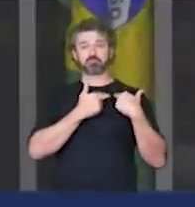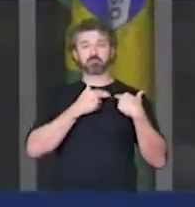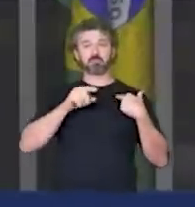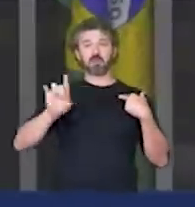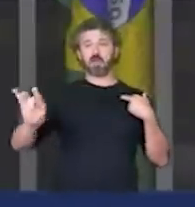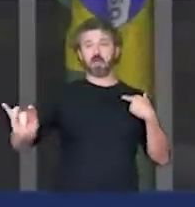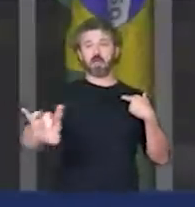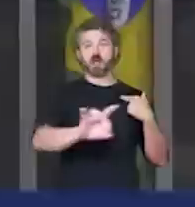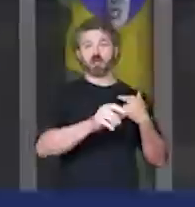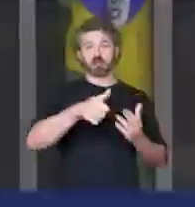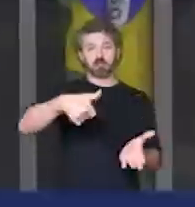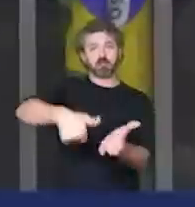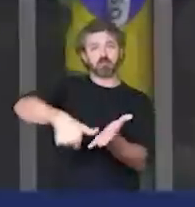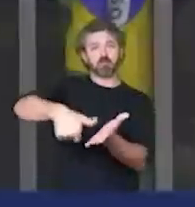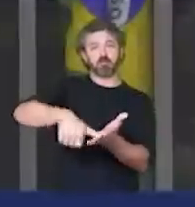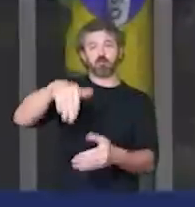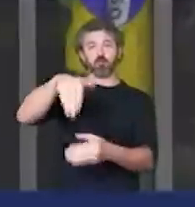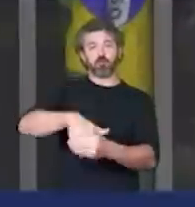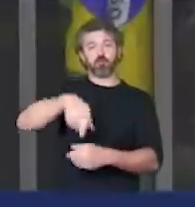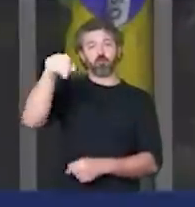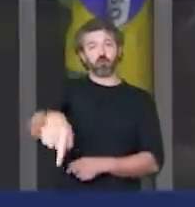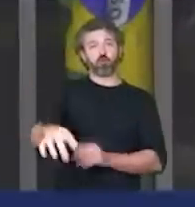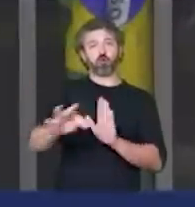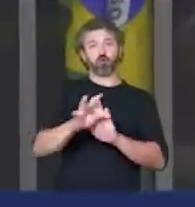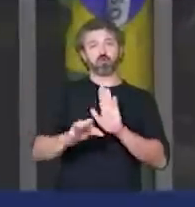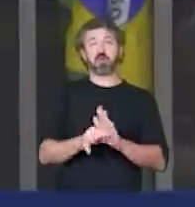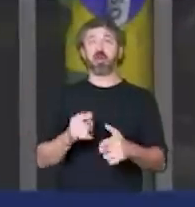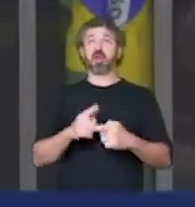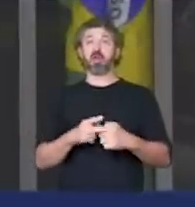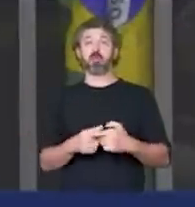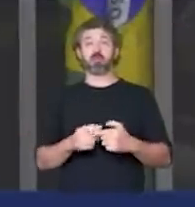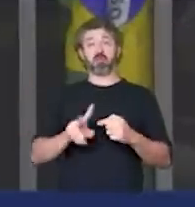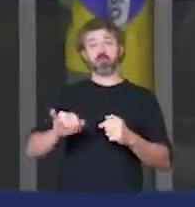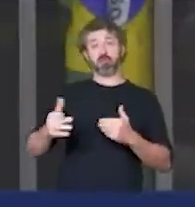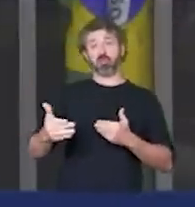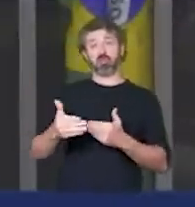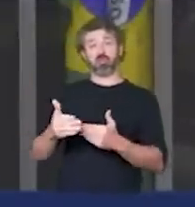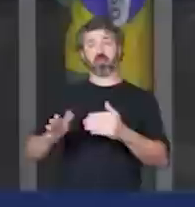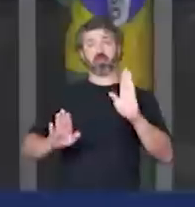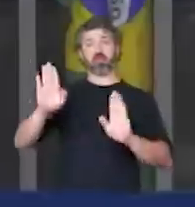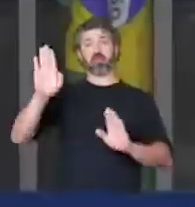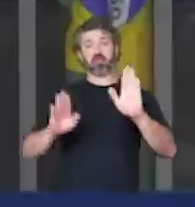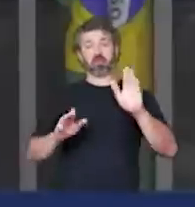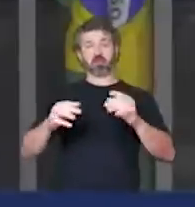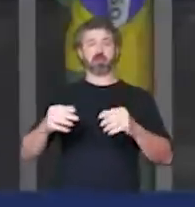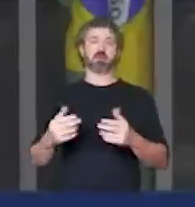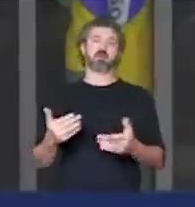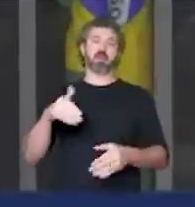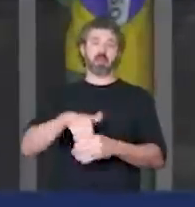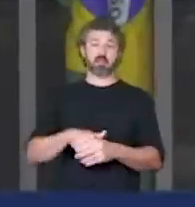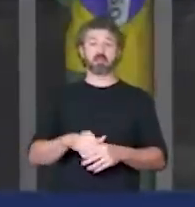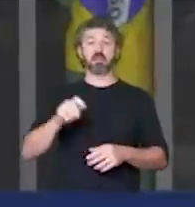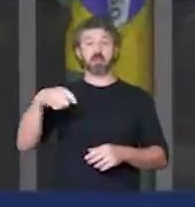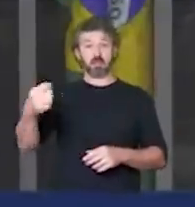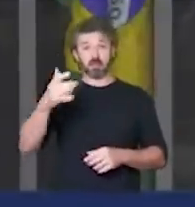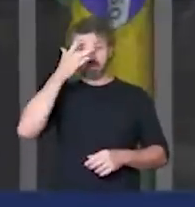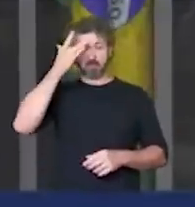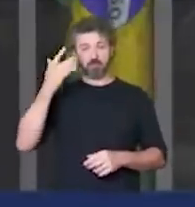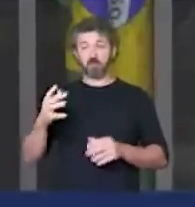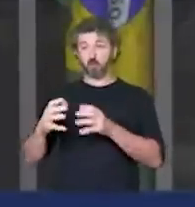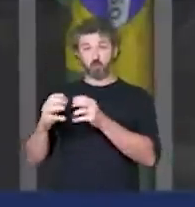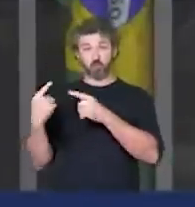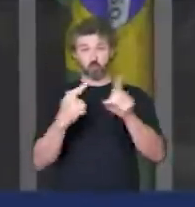de todos aqueles que colocaram a digital nesse texto apenas porque estão prestes a disputar uma eleição, e mesmo aqueles que se